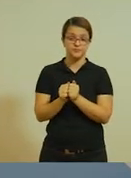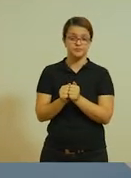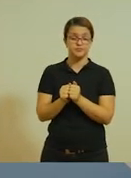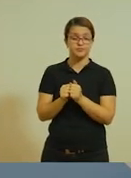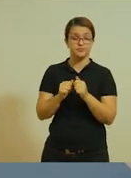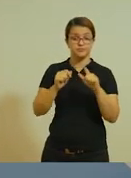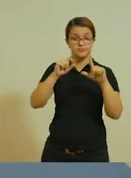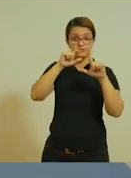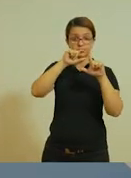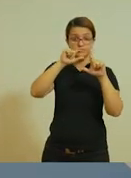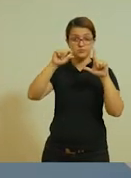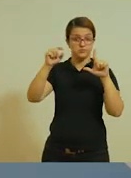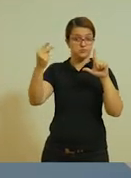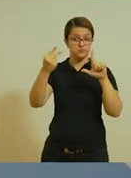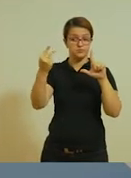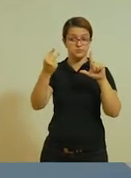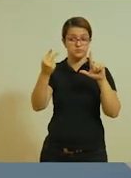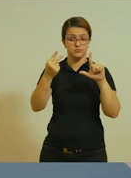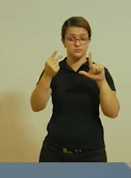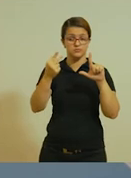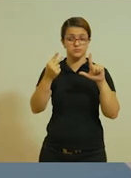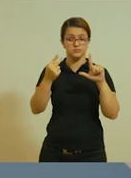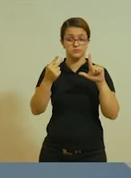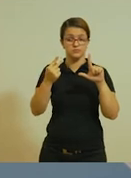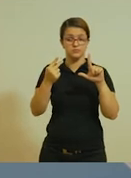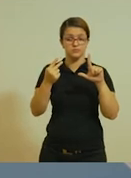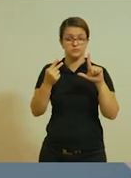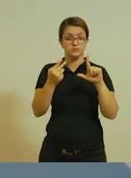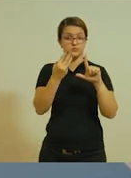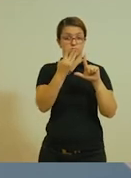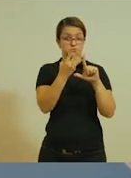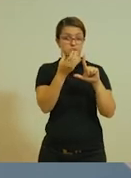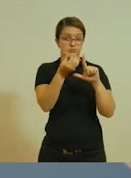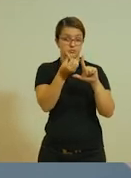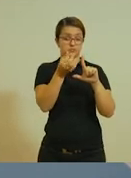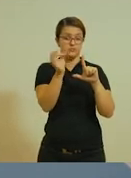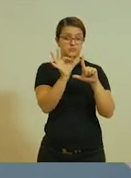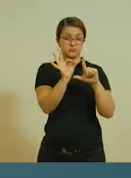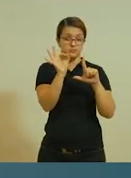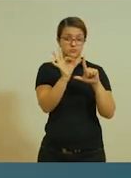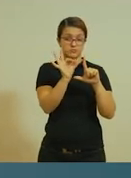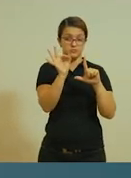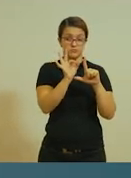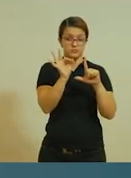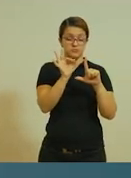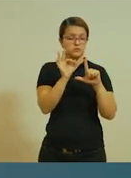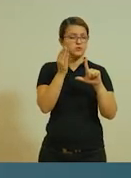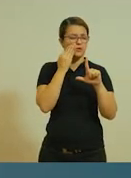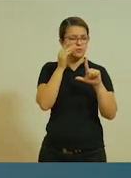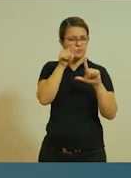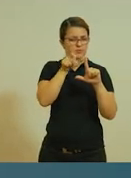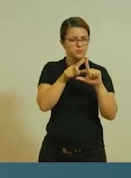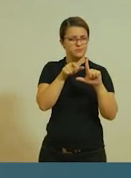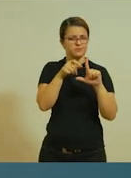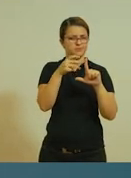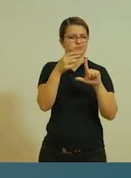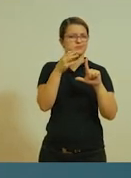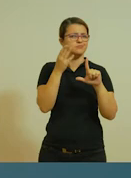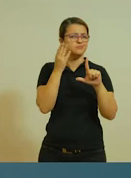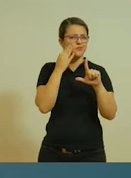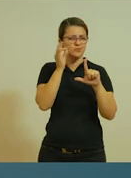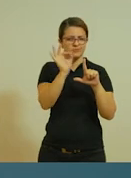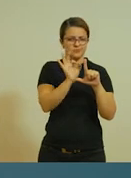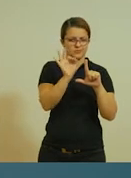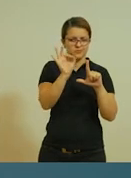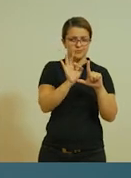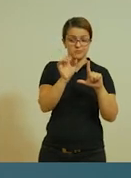Nós temos a representação aqui em porcentagem, nós temos 36%. Nós sabemos que é a porcentagem por causa do